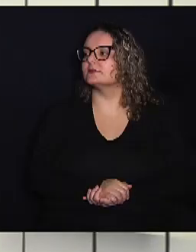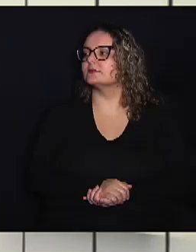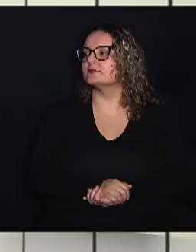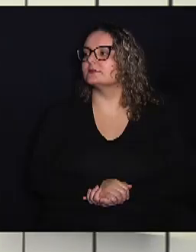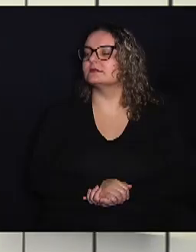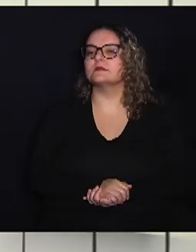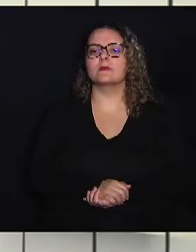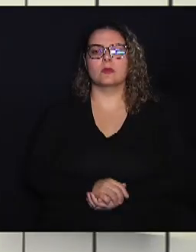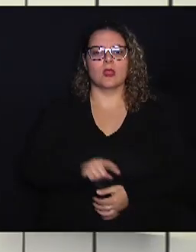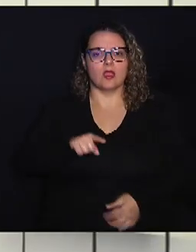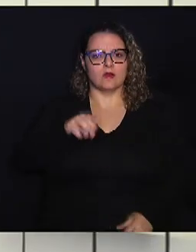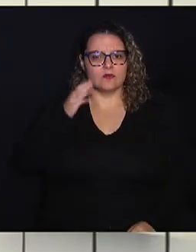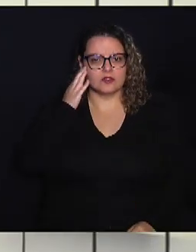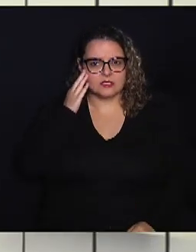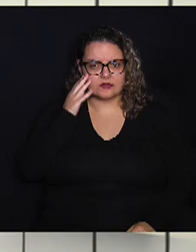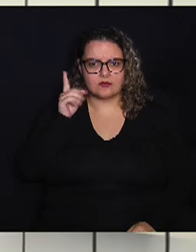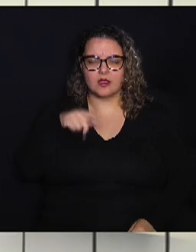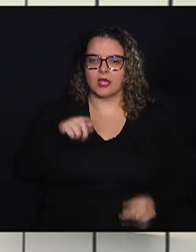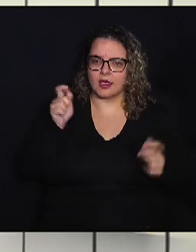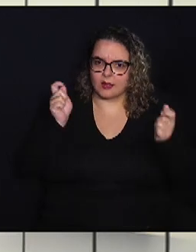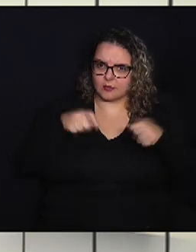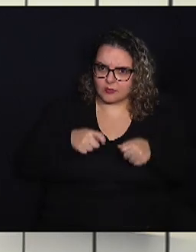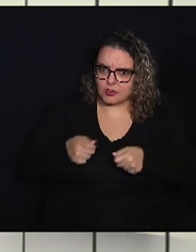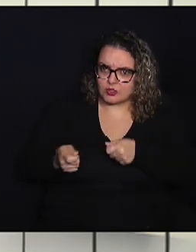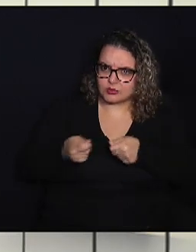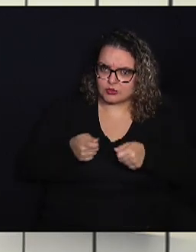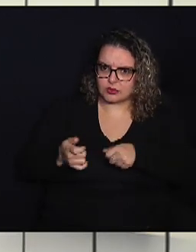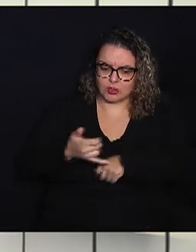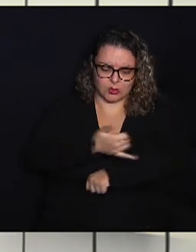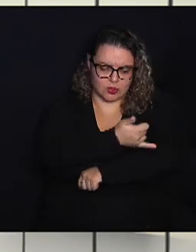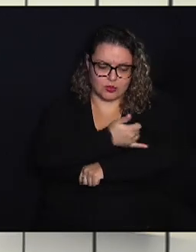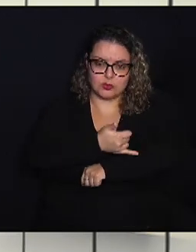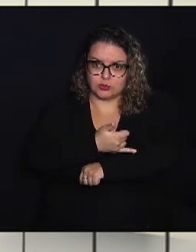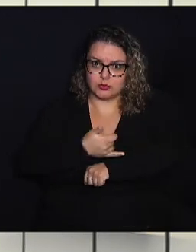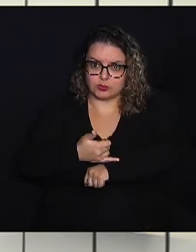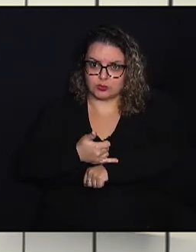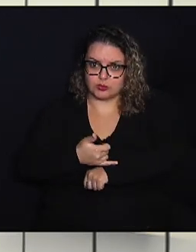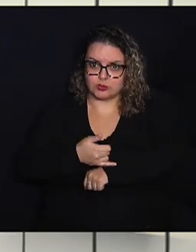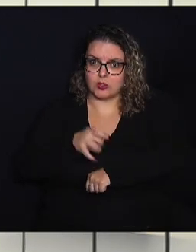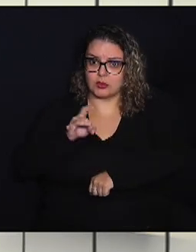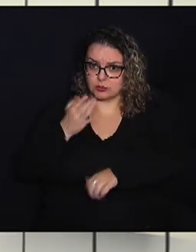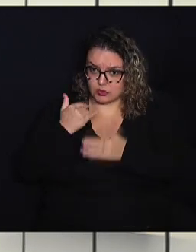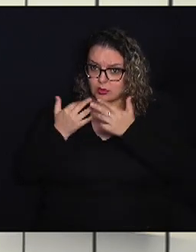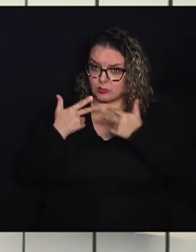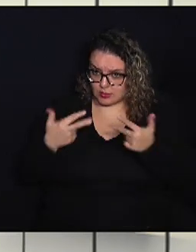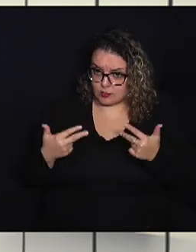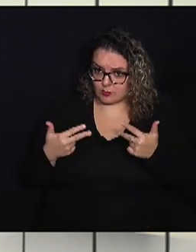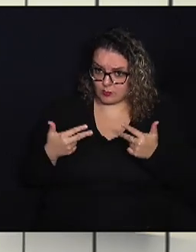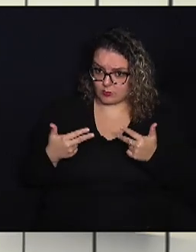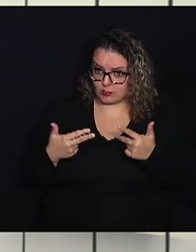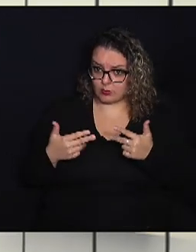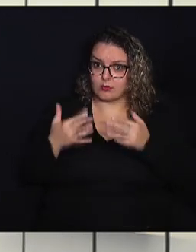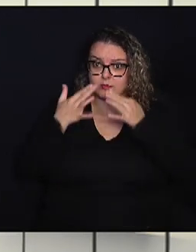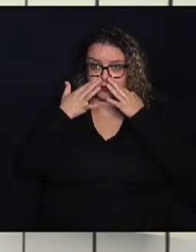Você sabia que é possível controlar o colesterol apenas com alimentação? Eu preciso prestar muita atenção no quadro de hoje,